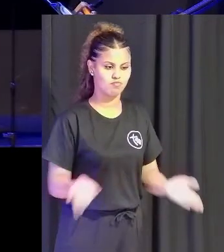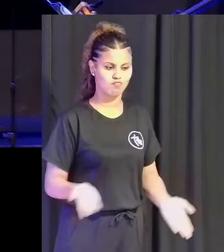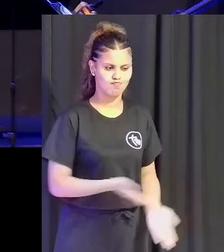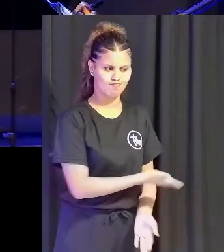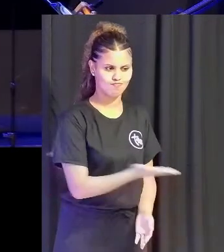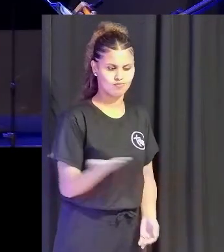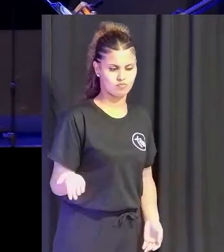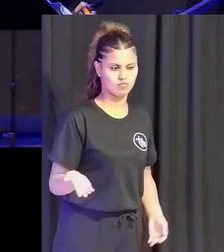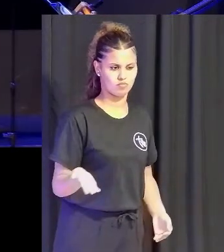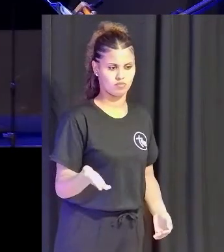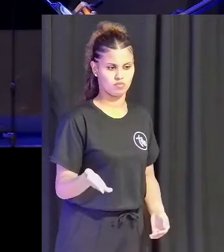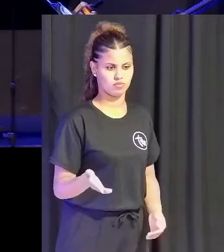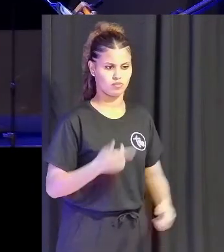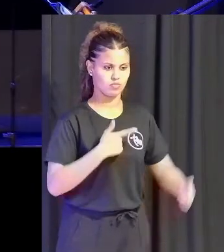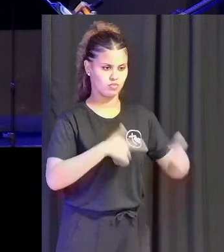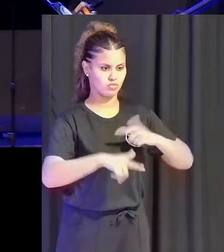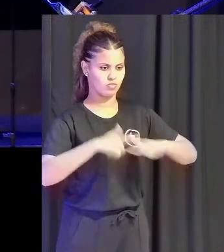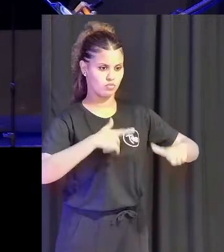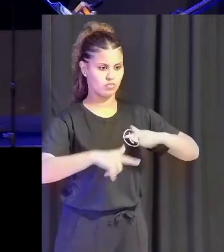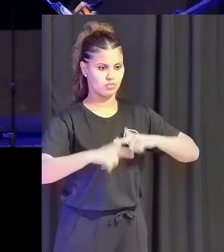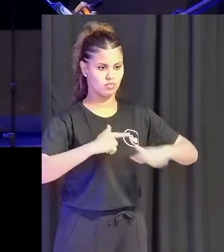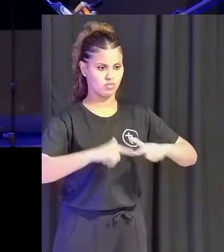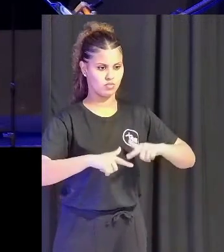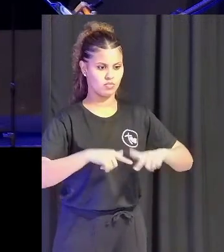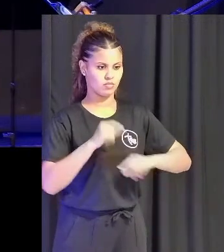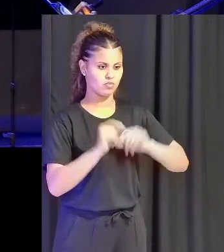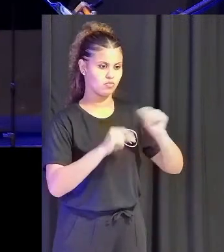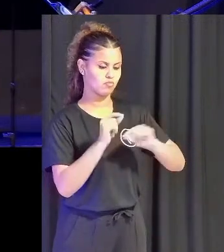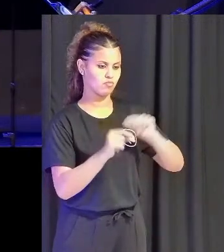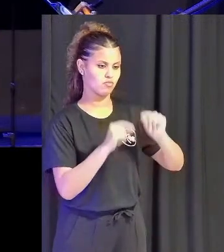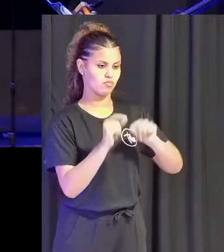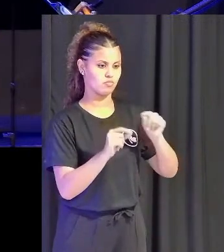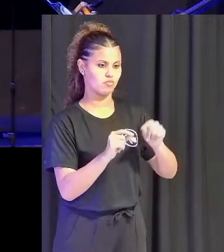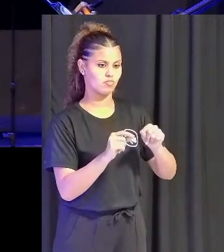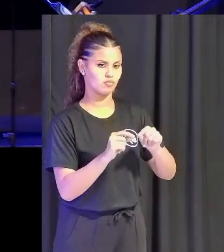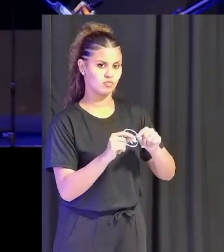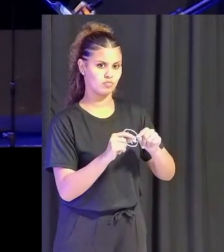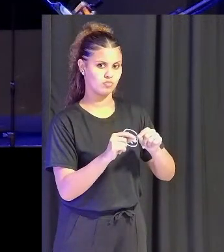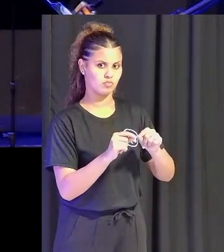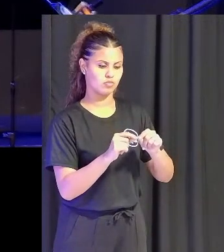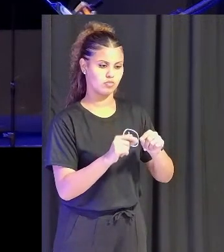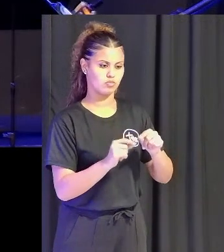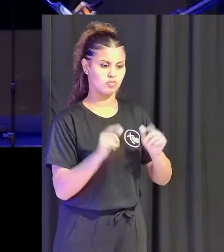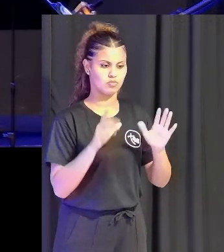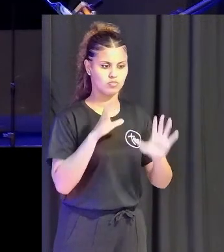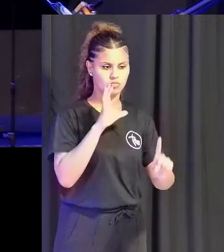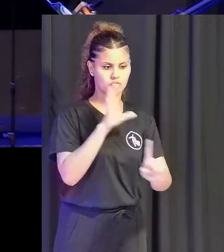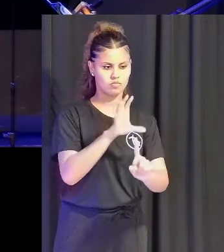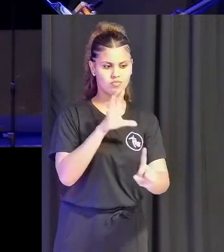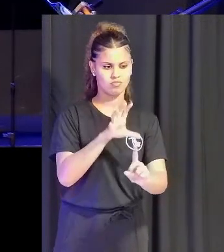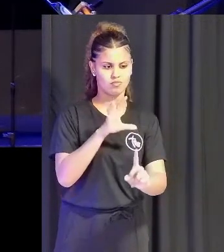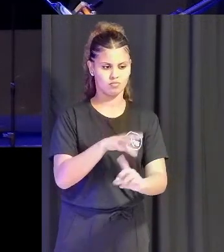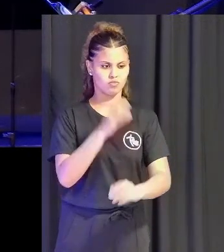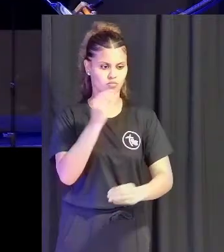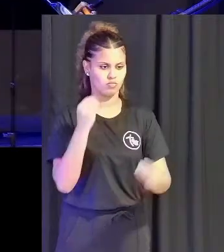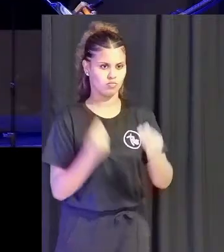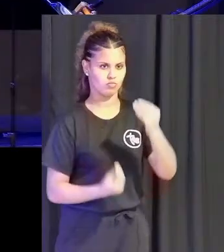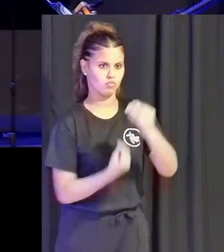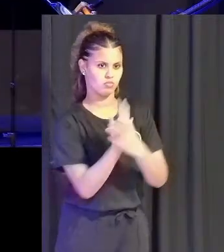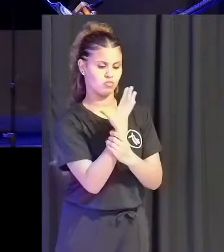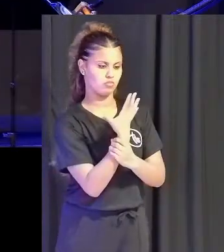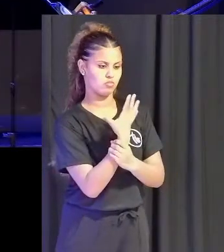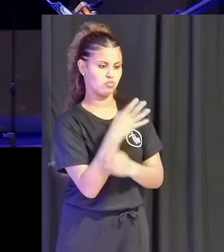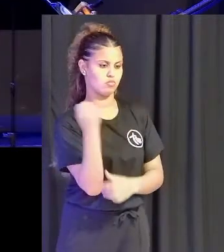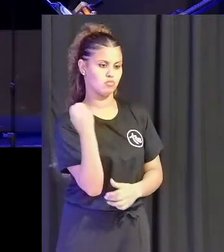tem vários aspectos, mas uma delas é promover a plantação de igrejas na região metropolitana, então de Porto Alegre